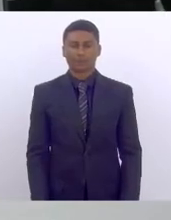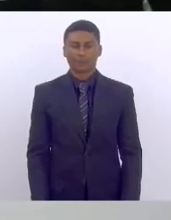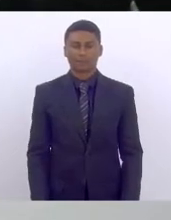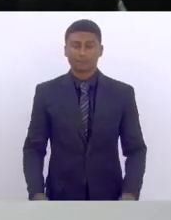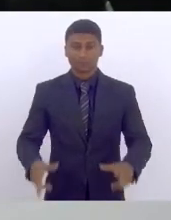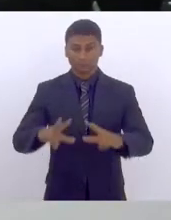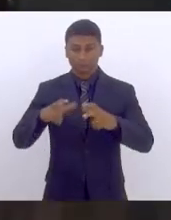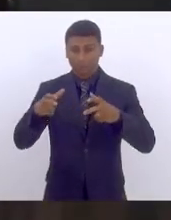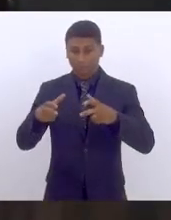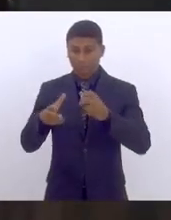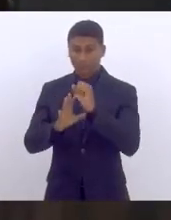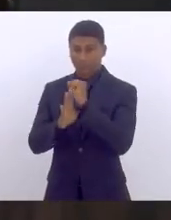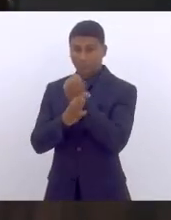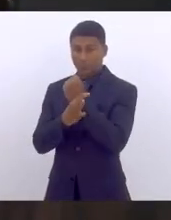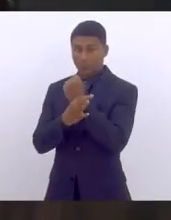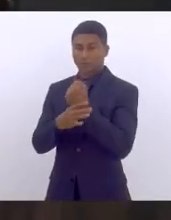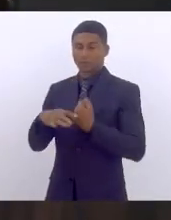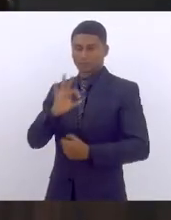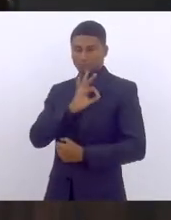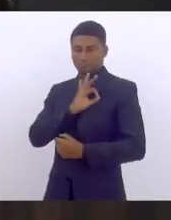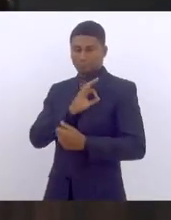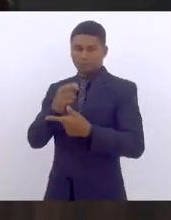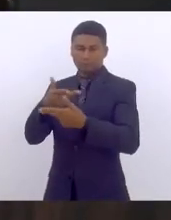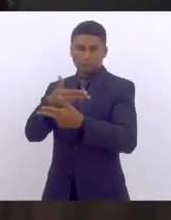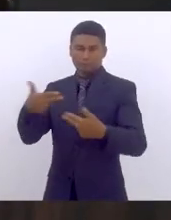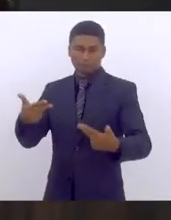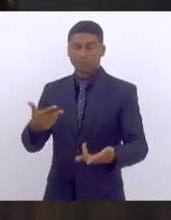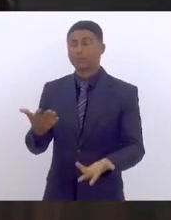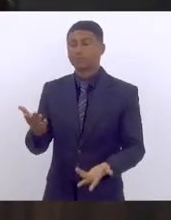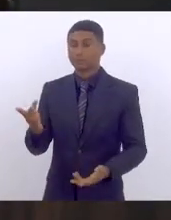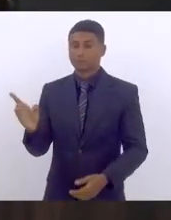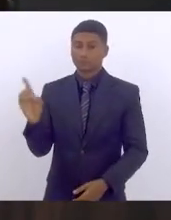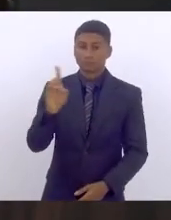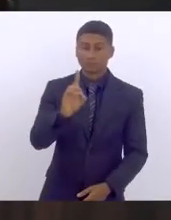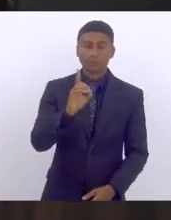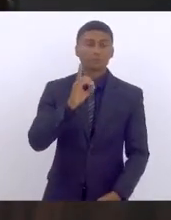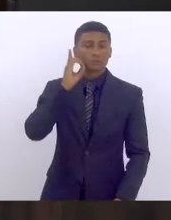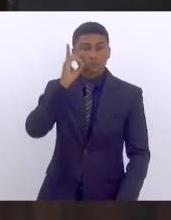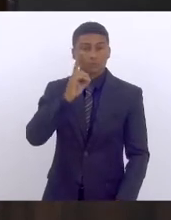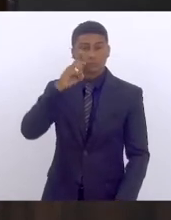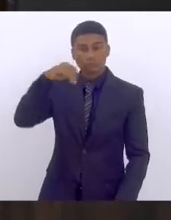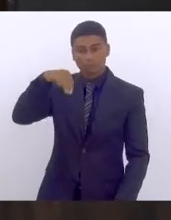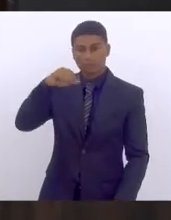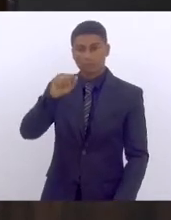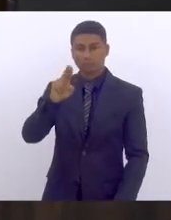Pela Comissão de Segurança Pública de Assuntos de Polícia, deputada Marta Rocha.